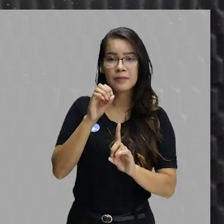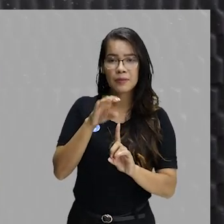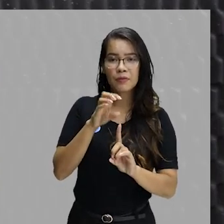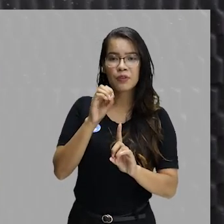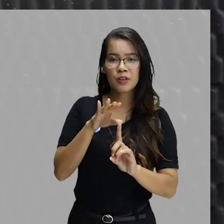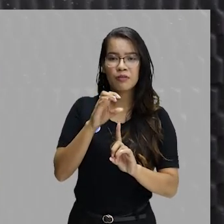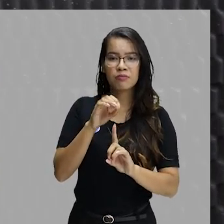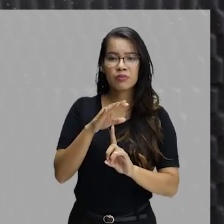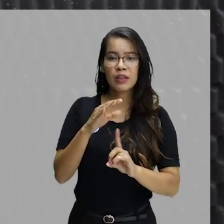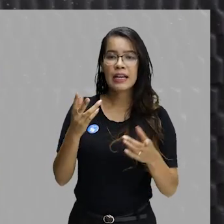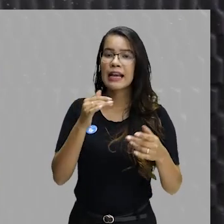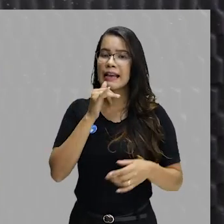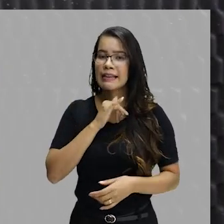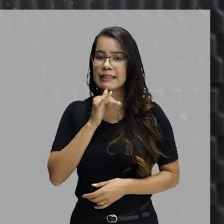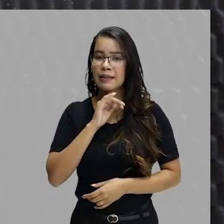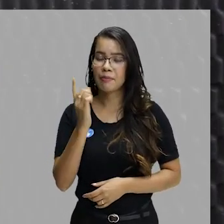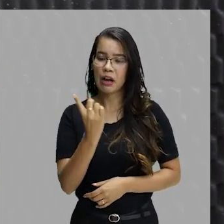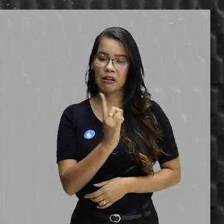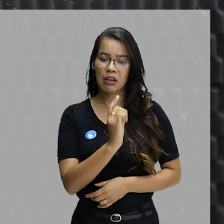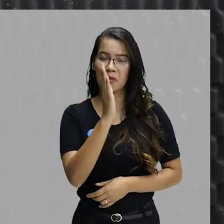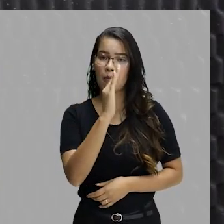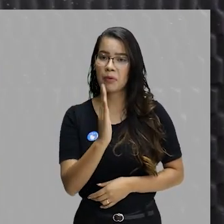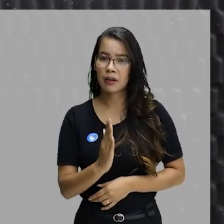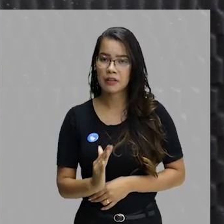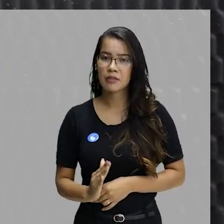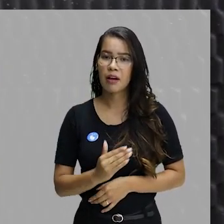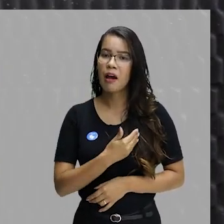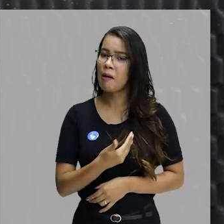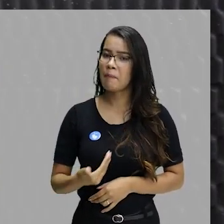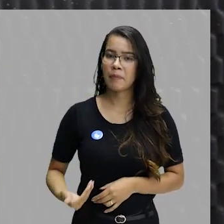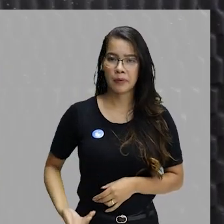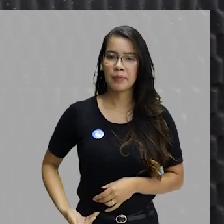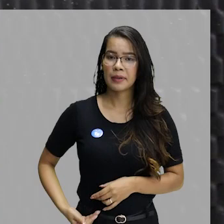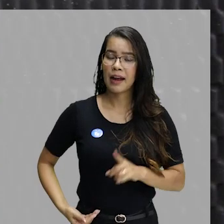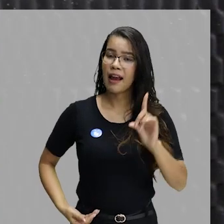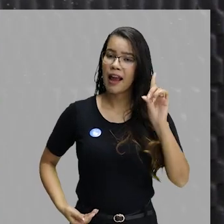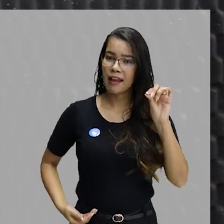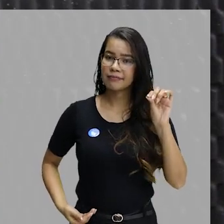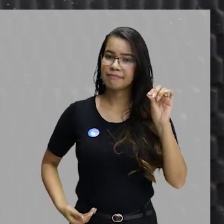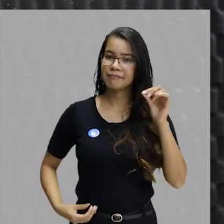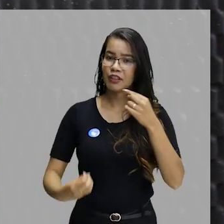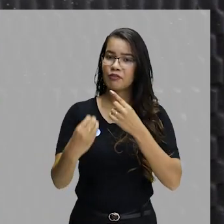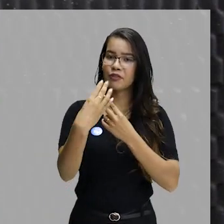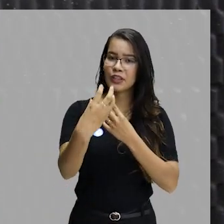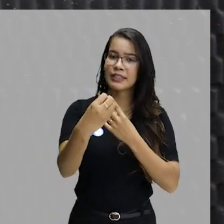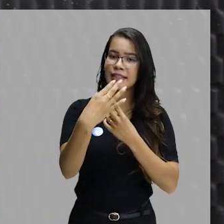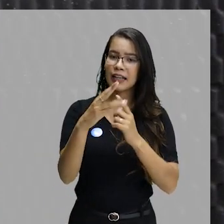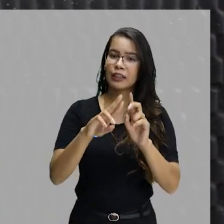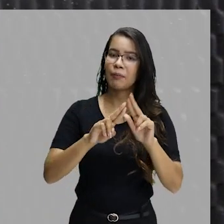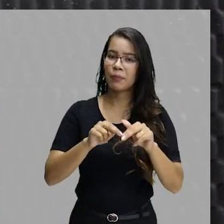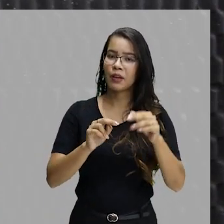ela é inspiração em termos de forma de governo. É evidente que existem muitas diferenças